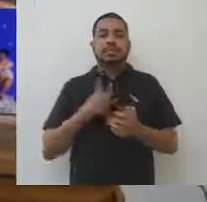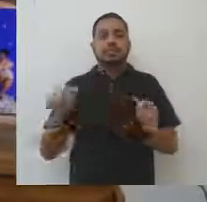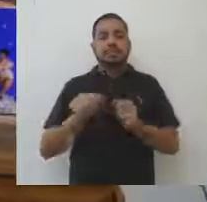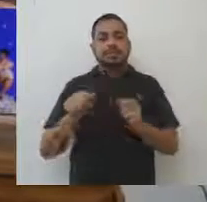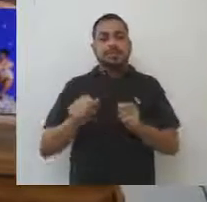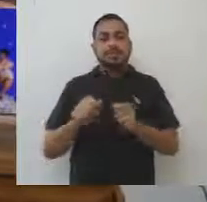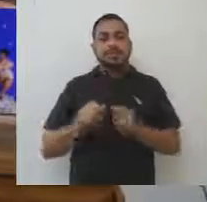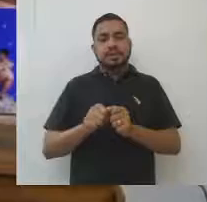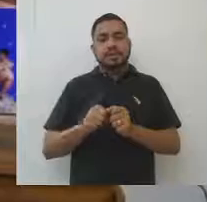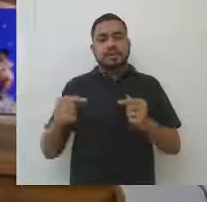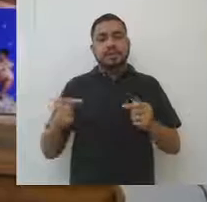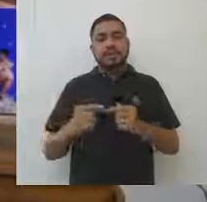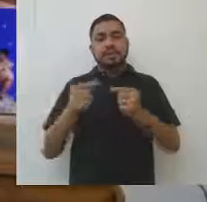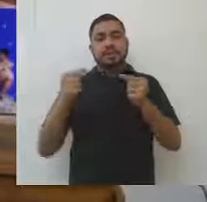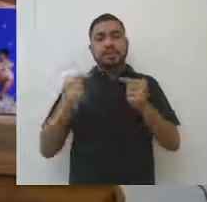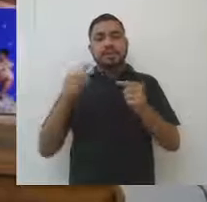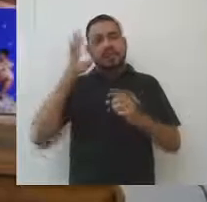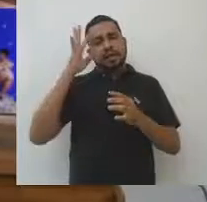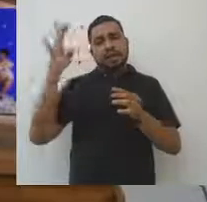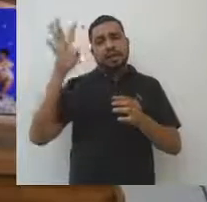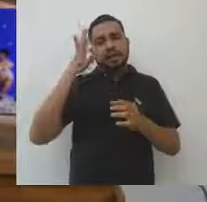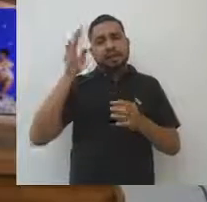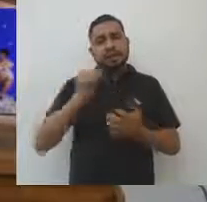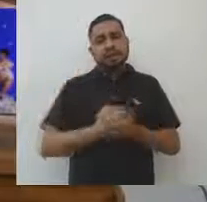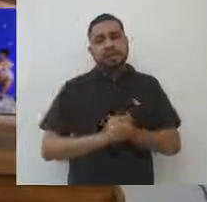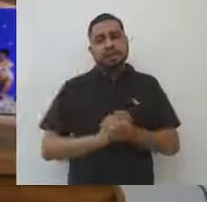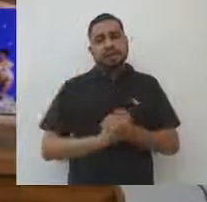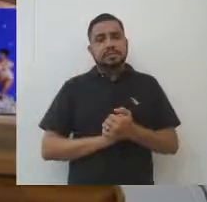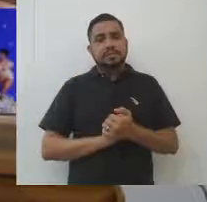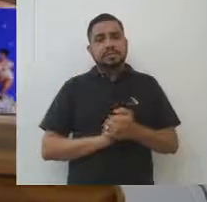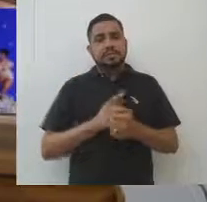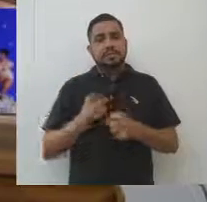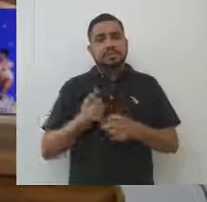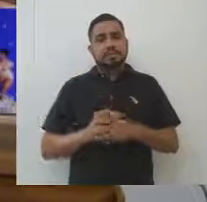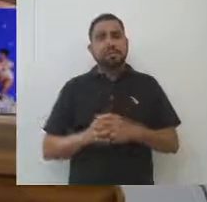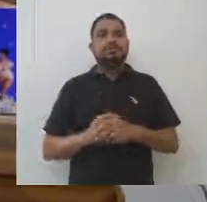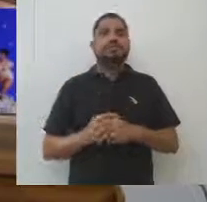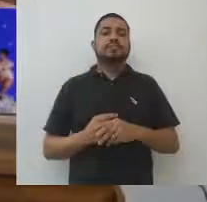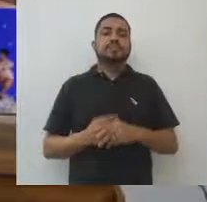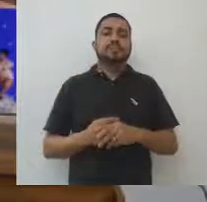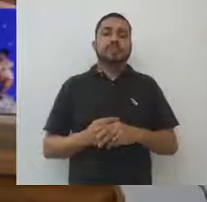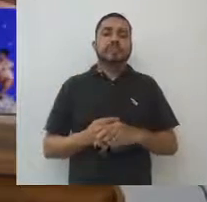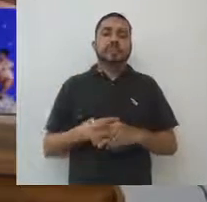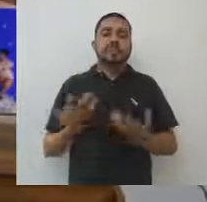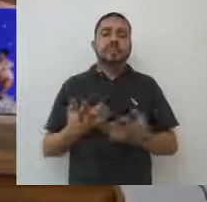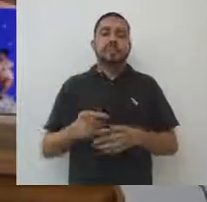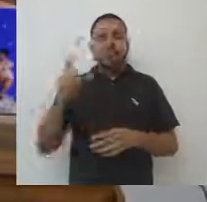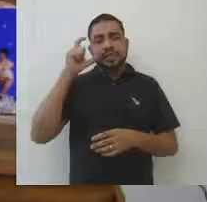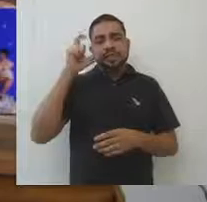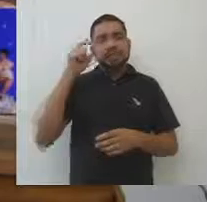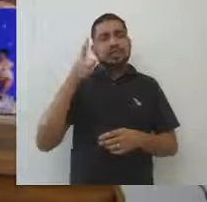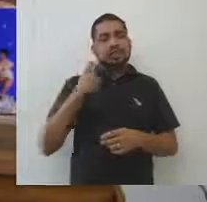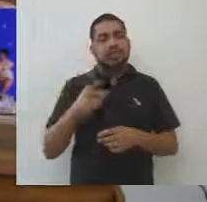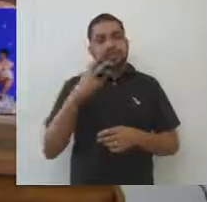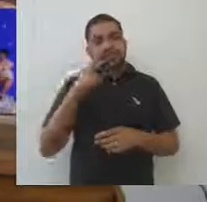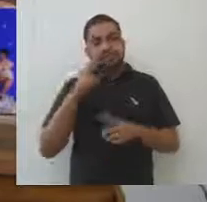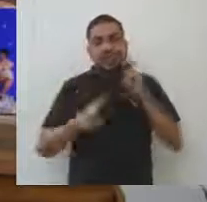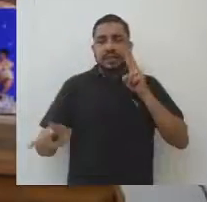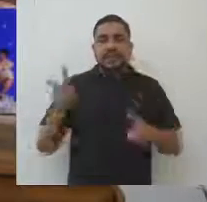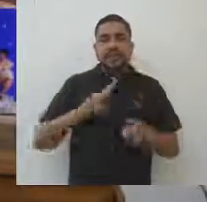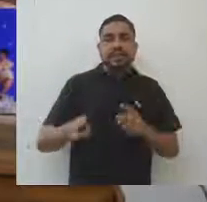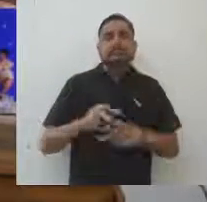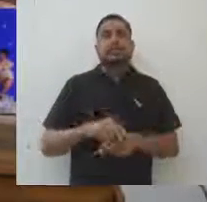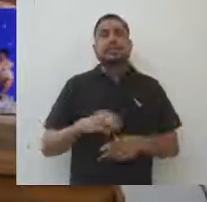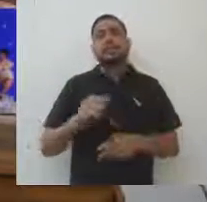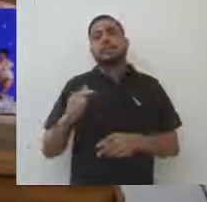essa conexão e refletir sobre esse espetáculo. Então, é interessante que vocês vejam Cão Sem Pluma